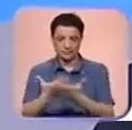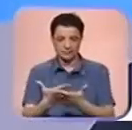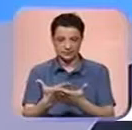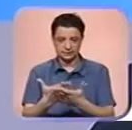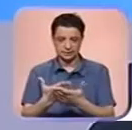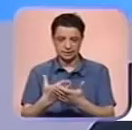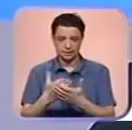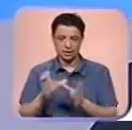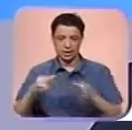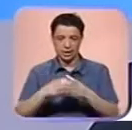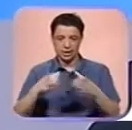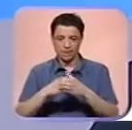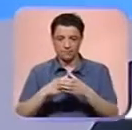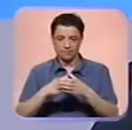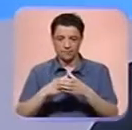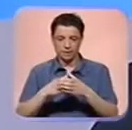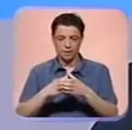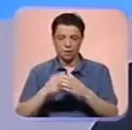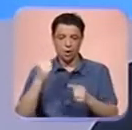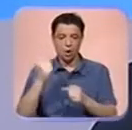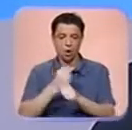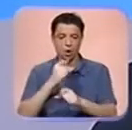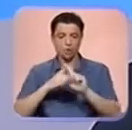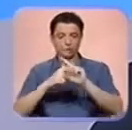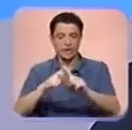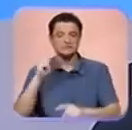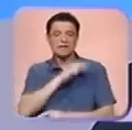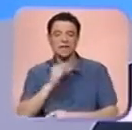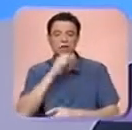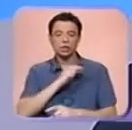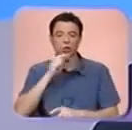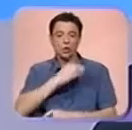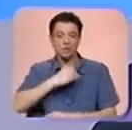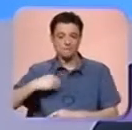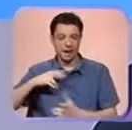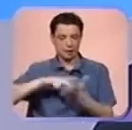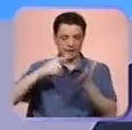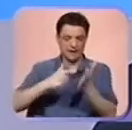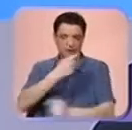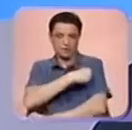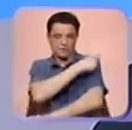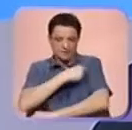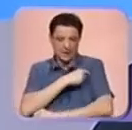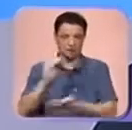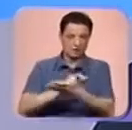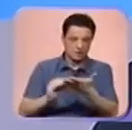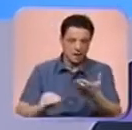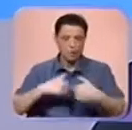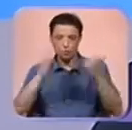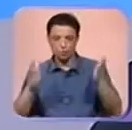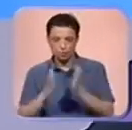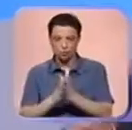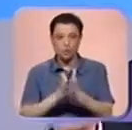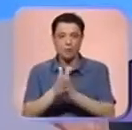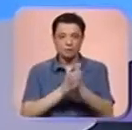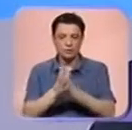em nome de toda a equipa que trabalha no Santo António Oftalmologia, que é uma equipa vasta de médicos, técnicos, enfermeiros, administrativos, auxiliares, a oportunidade